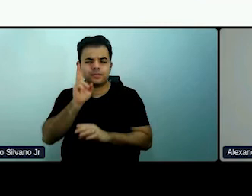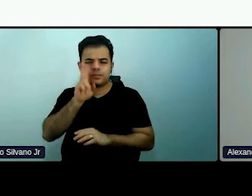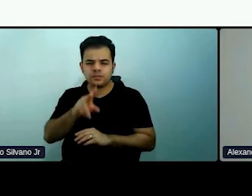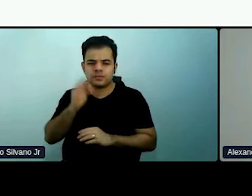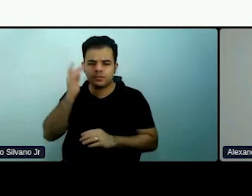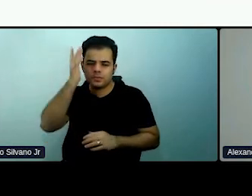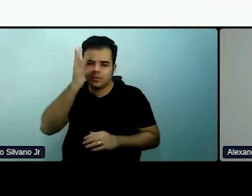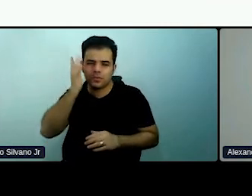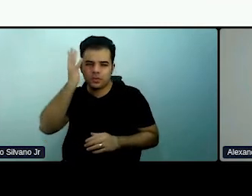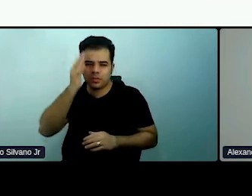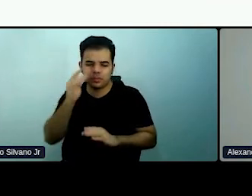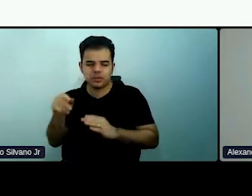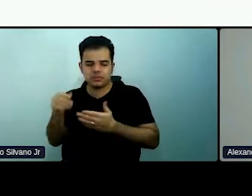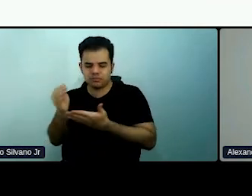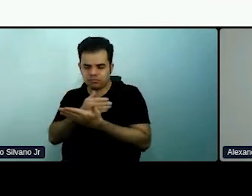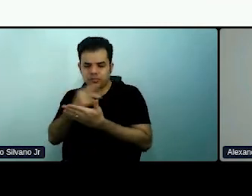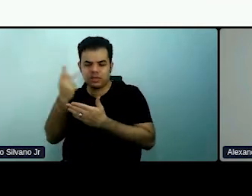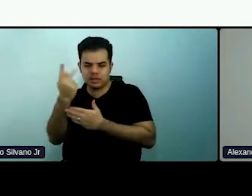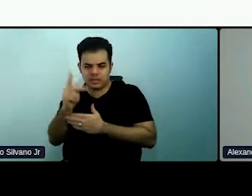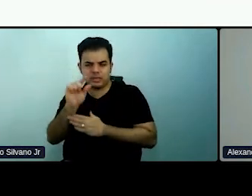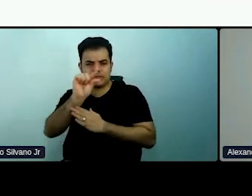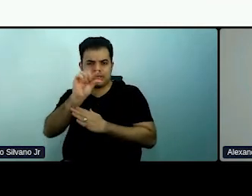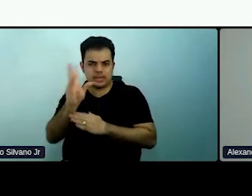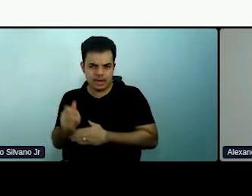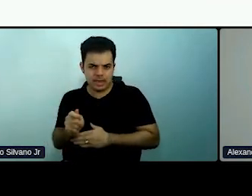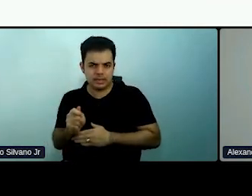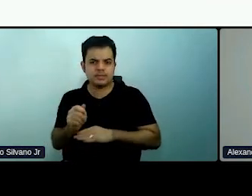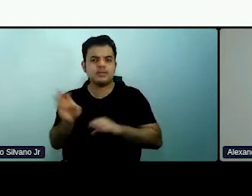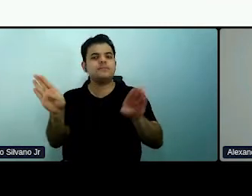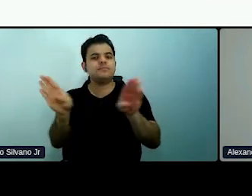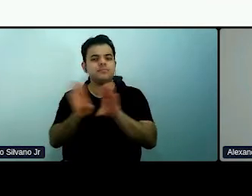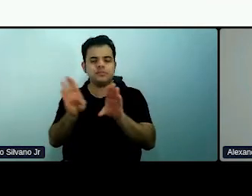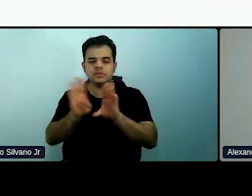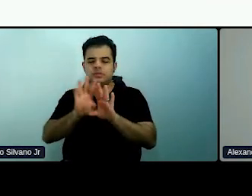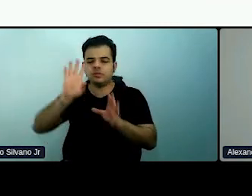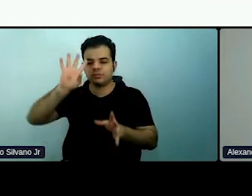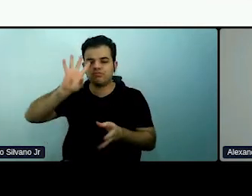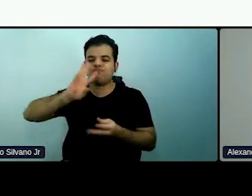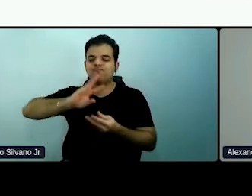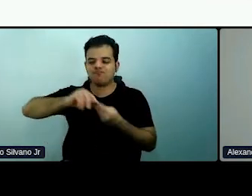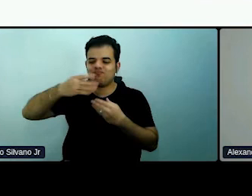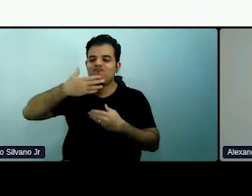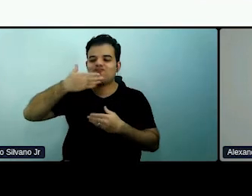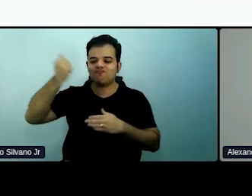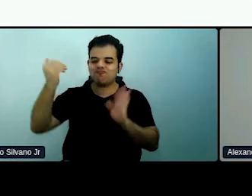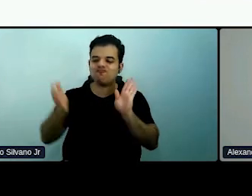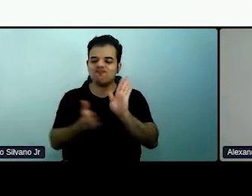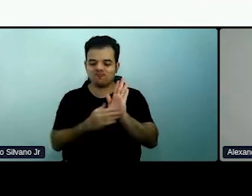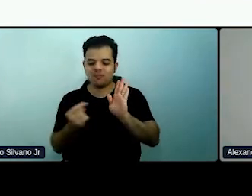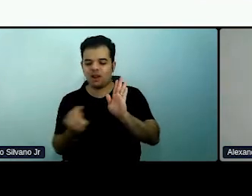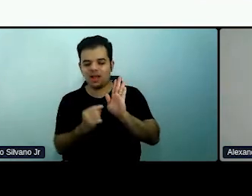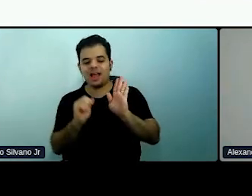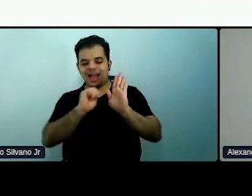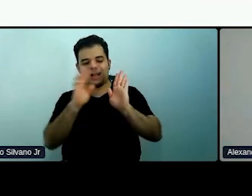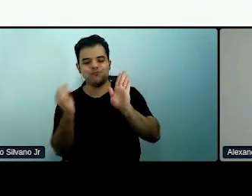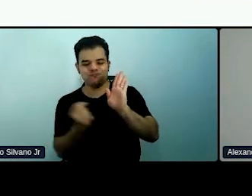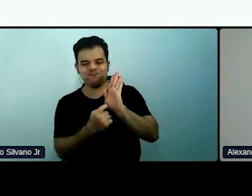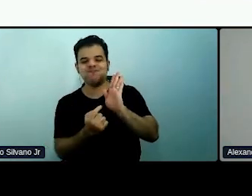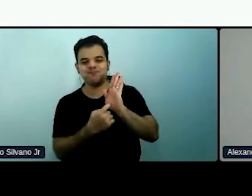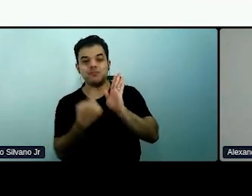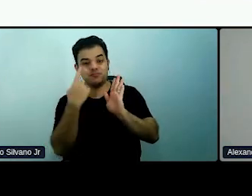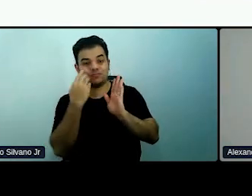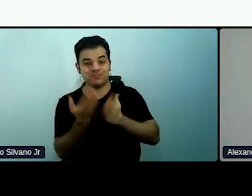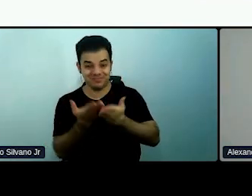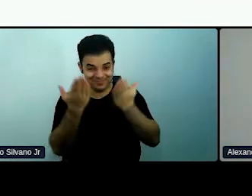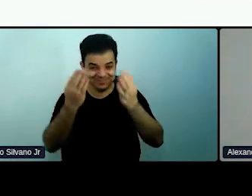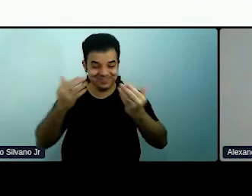book da Serasa, e chegando à conclusão que a melhor proposta seria esse azul que vocês estão vendo em